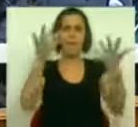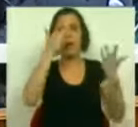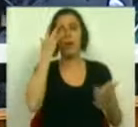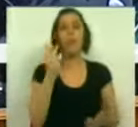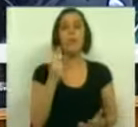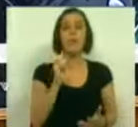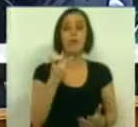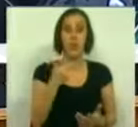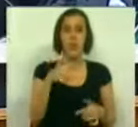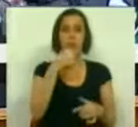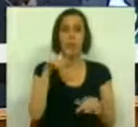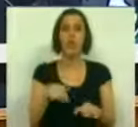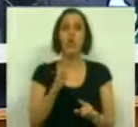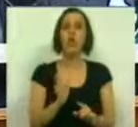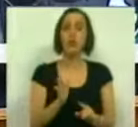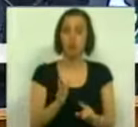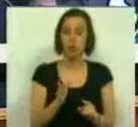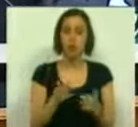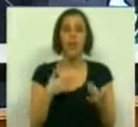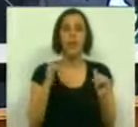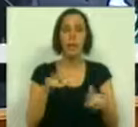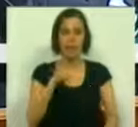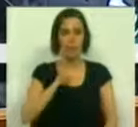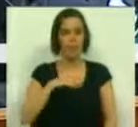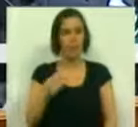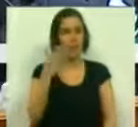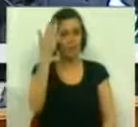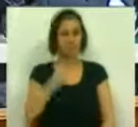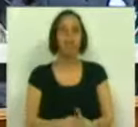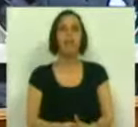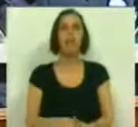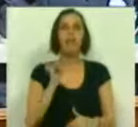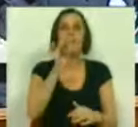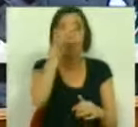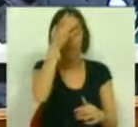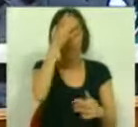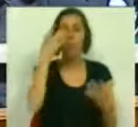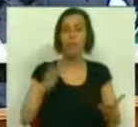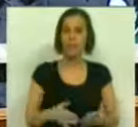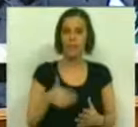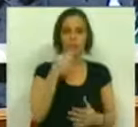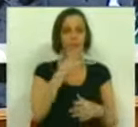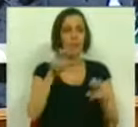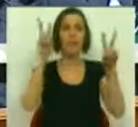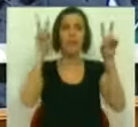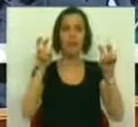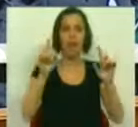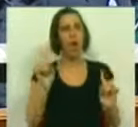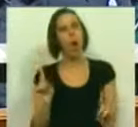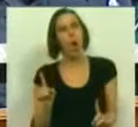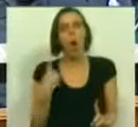a UGT, que já aqui foi falada, e remato com isto, Sr. Presidente, tem no seu parecer frases que vos